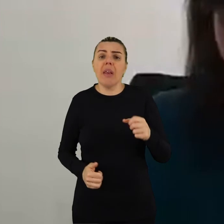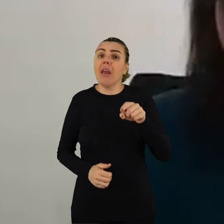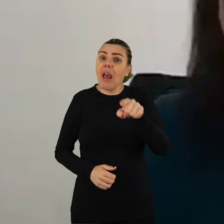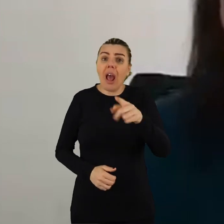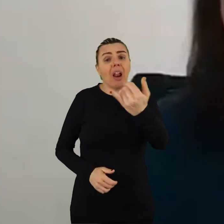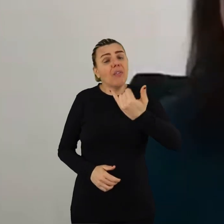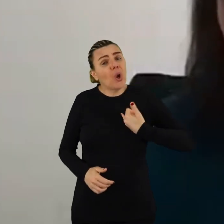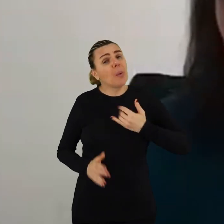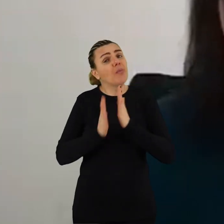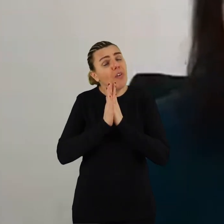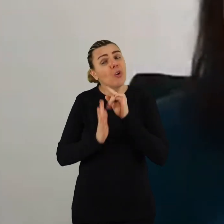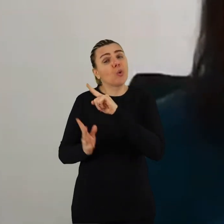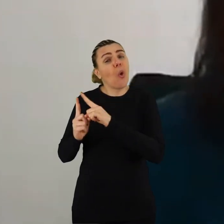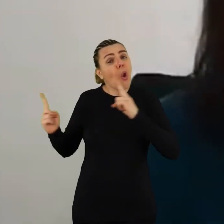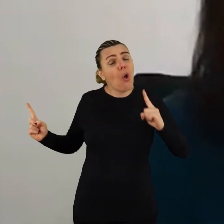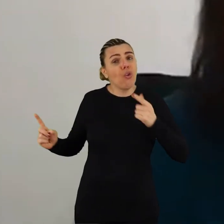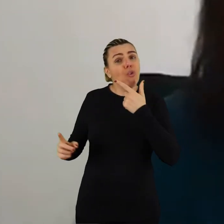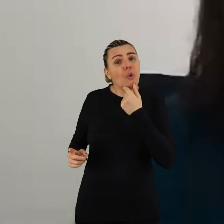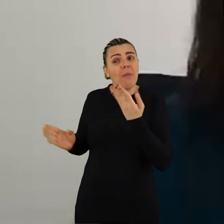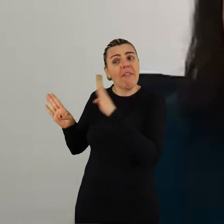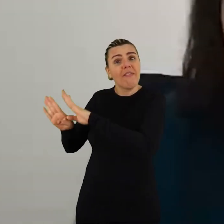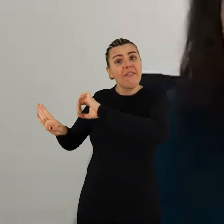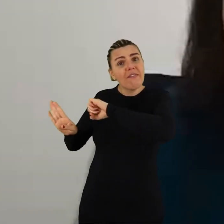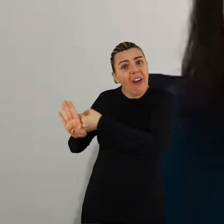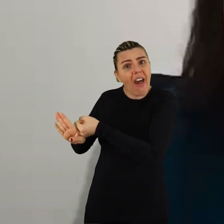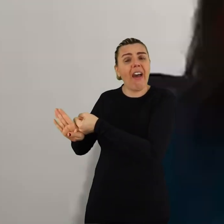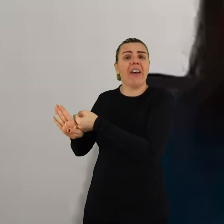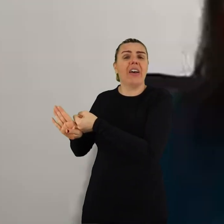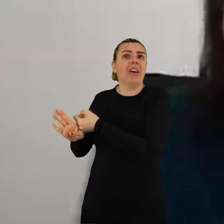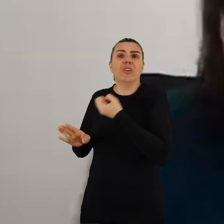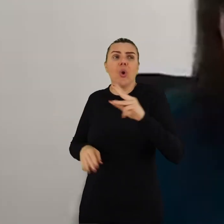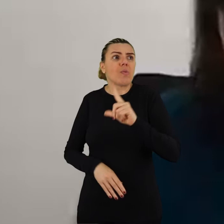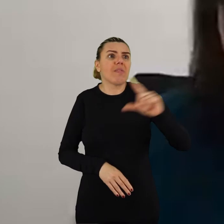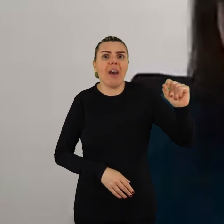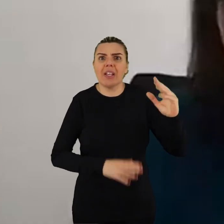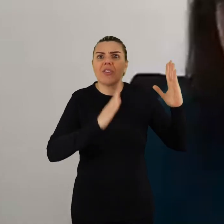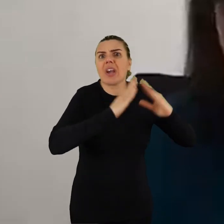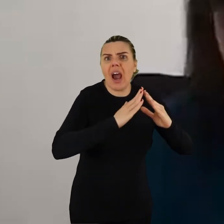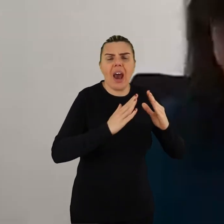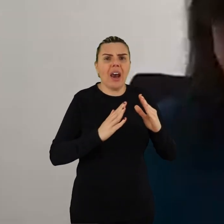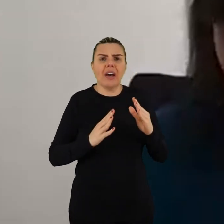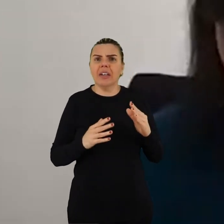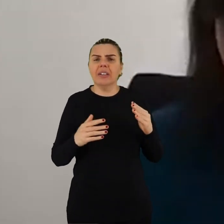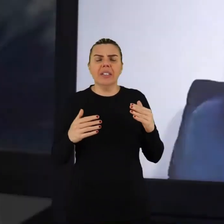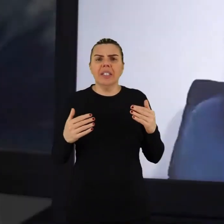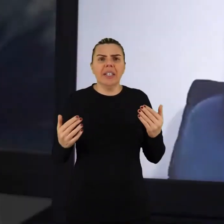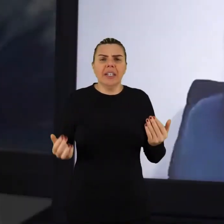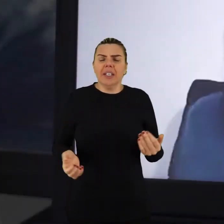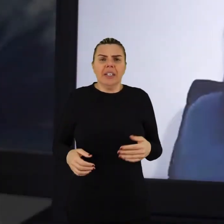insistiu para eu ficar longe e fechar ele ou sair para eu me afastar.